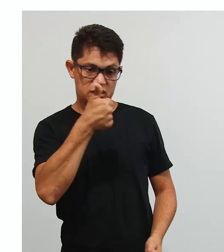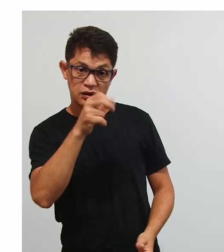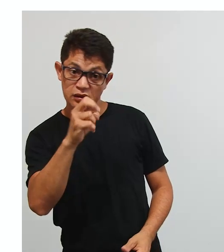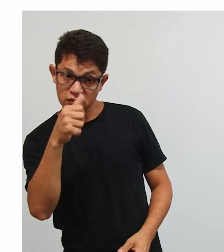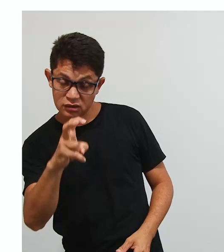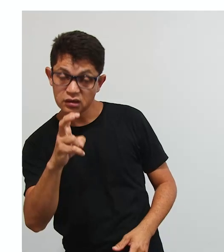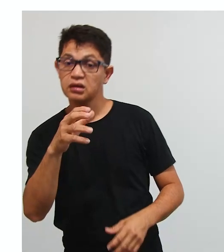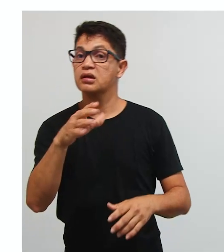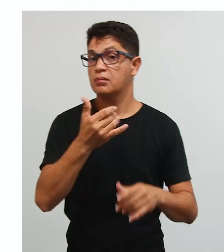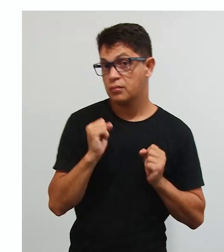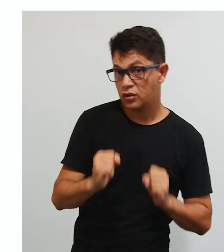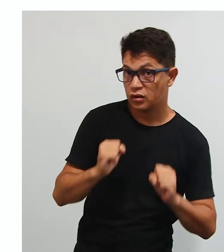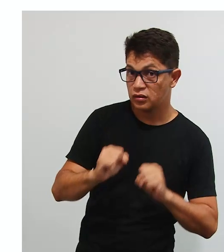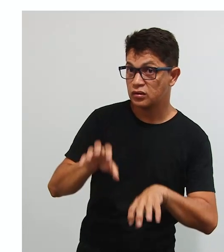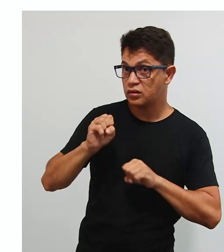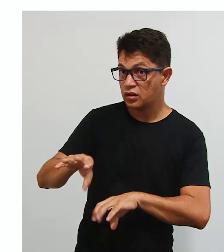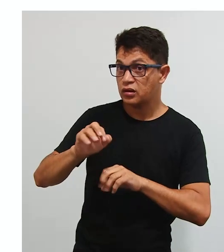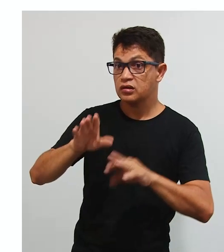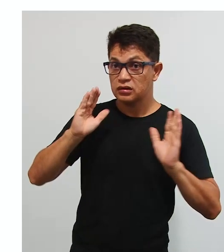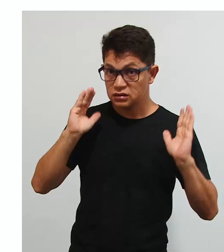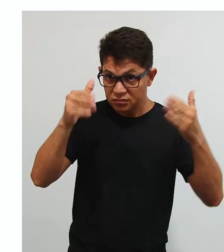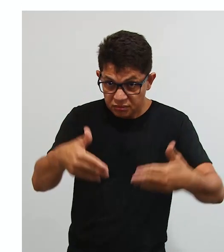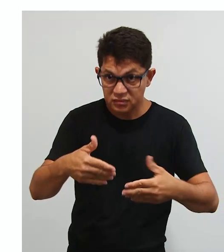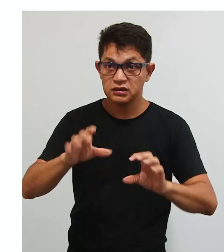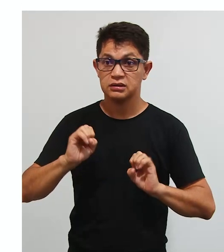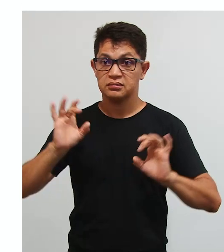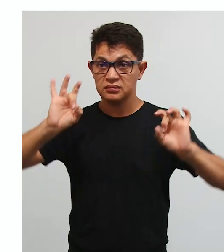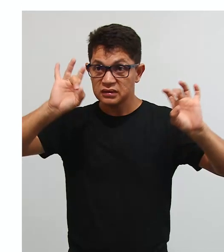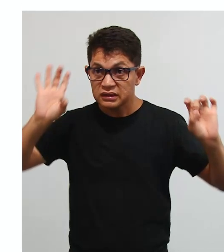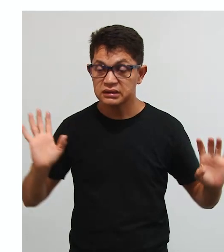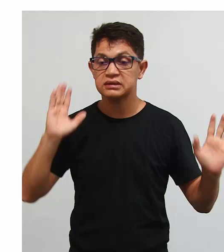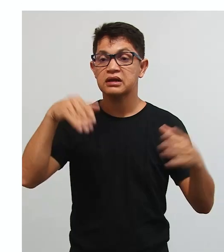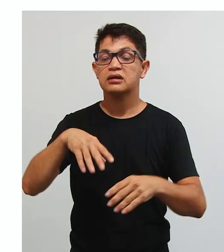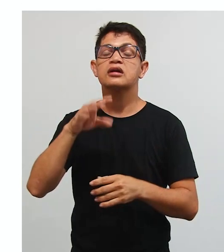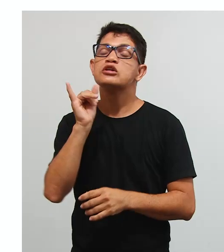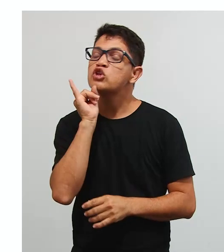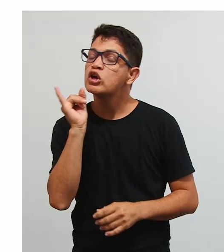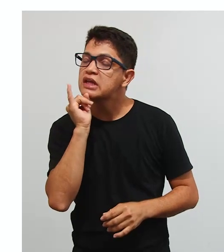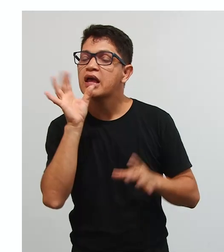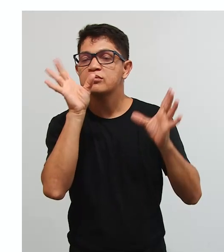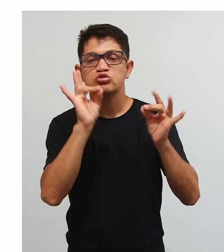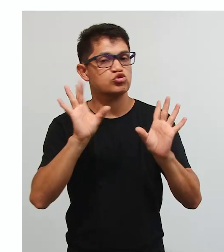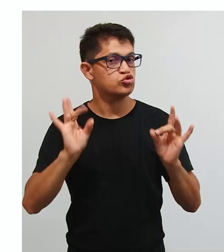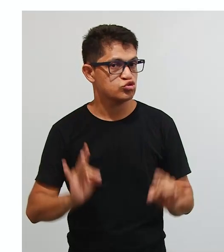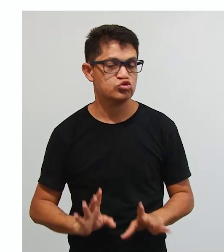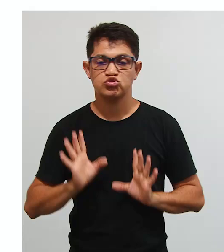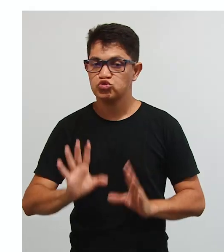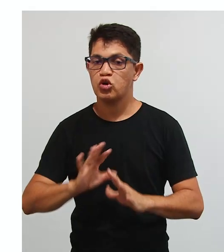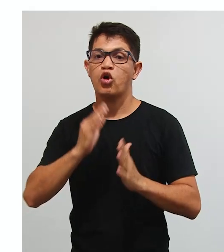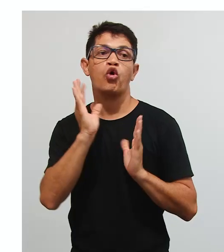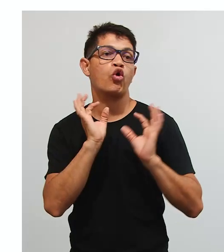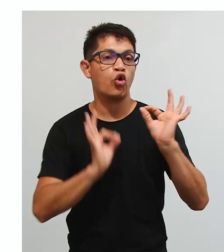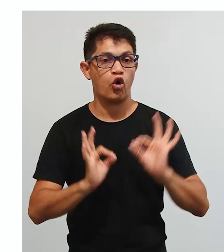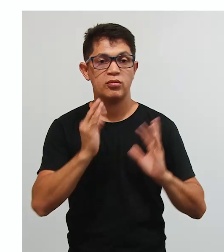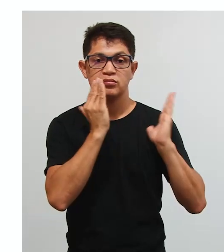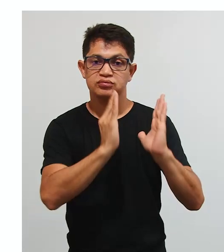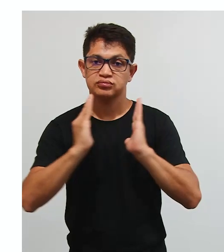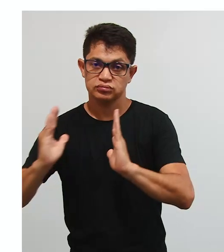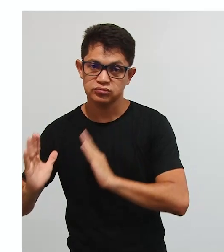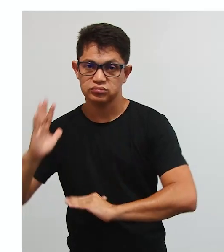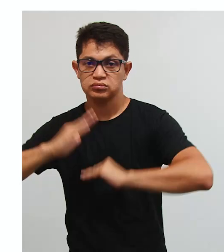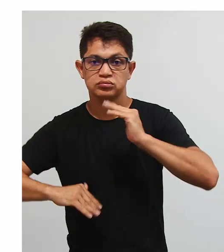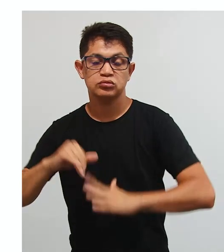de idade. Nós também temos aqui a educação especial, tá? Esses são exemplos, nós temos também outras modalidades que entram